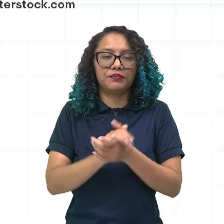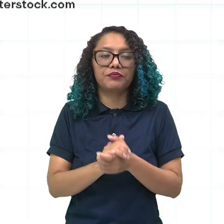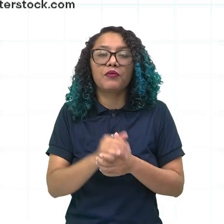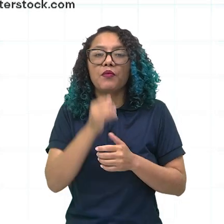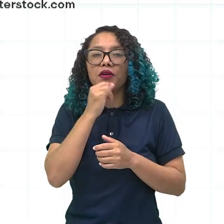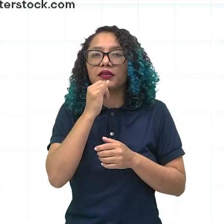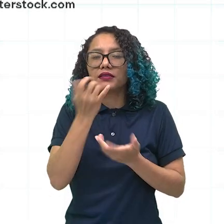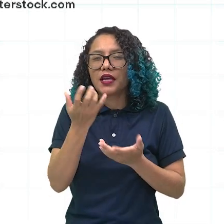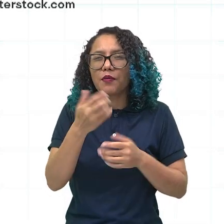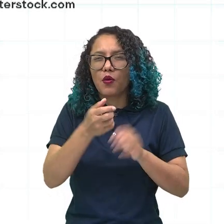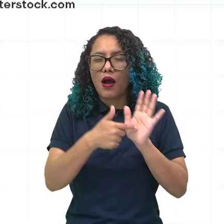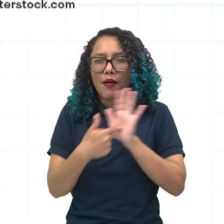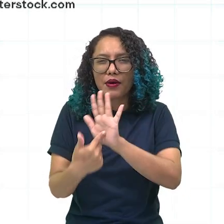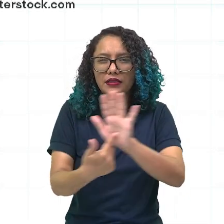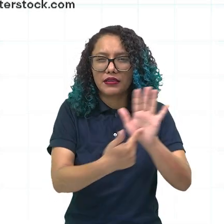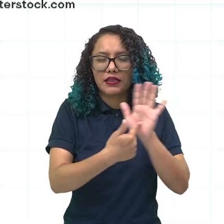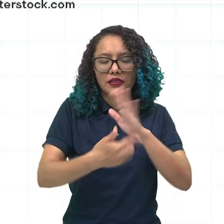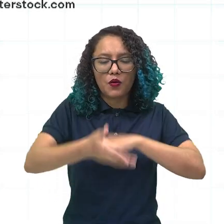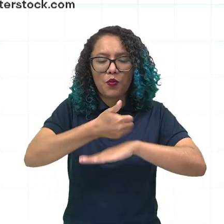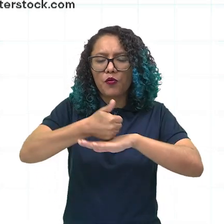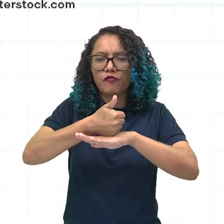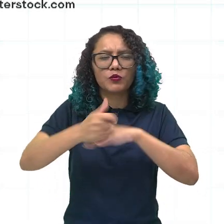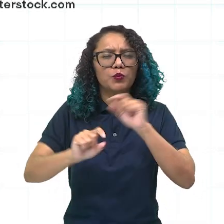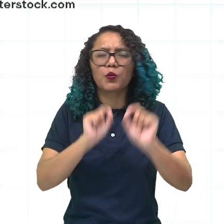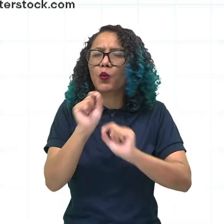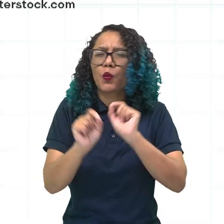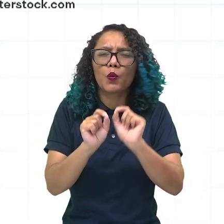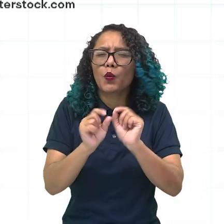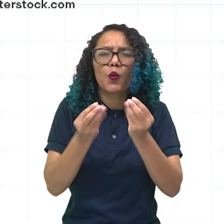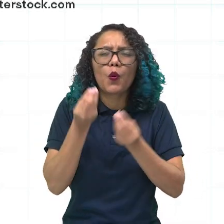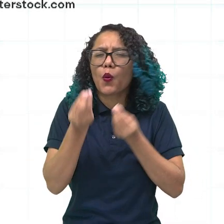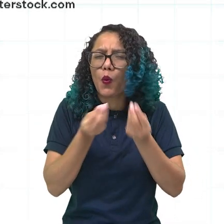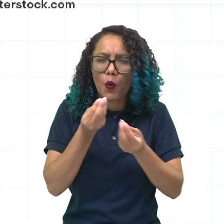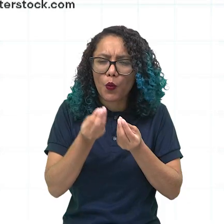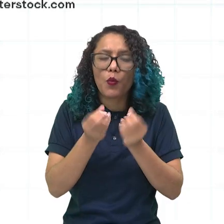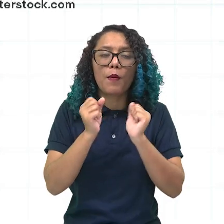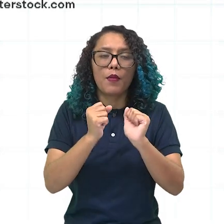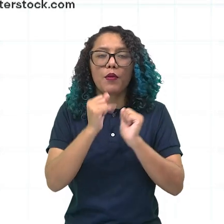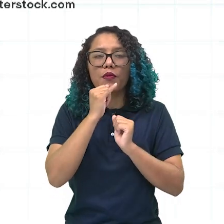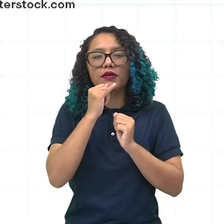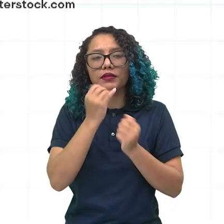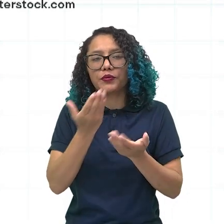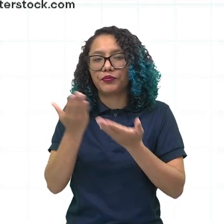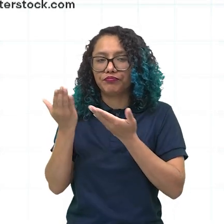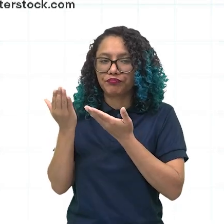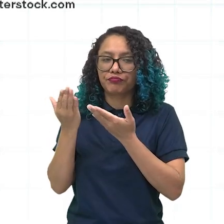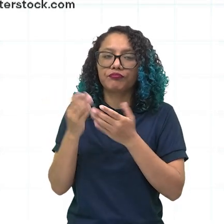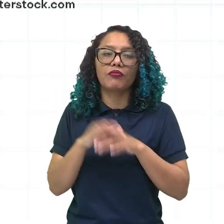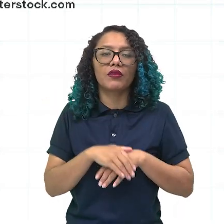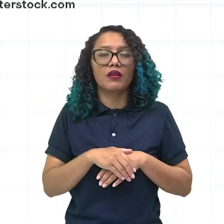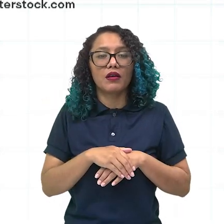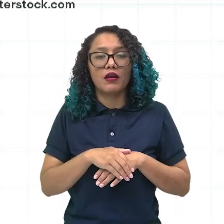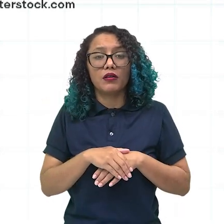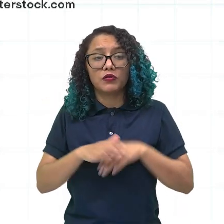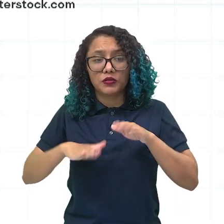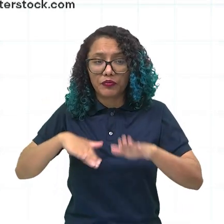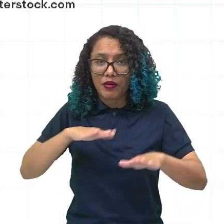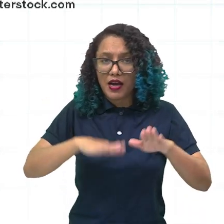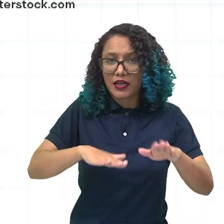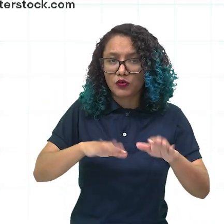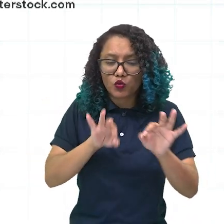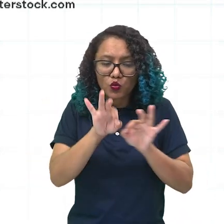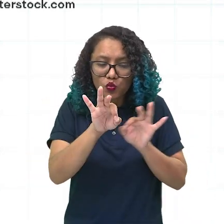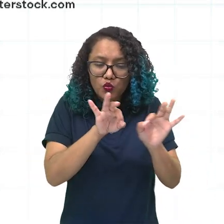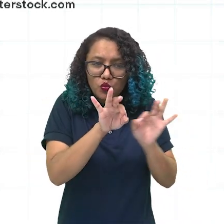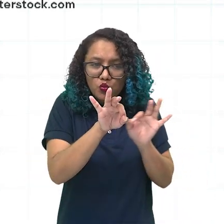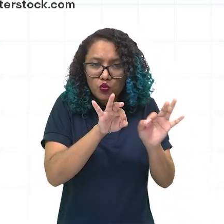profissionais, atentem, né, para profissionais, a coreografia pode incluir, olha só, padrões de passos sincronizados,